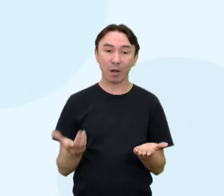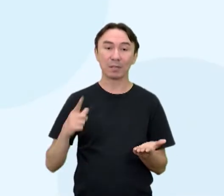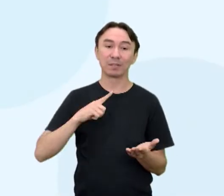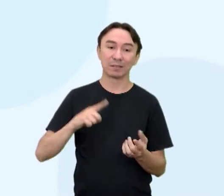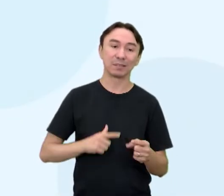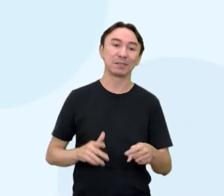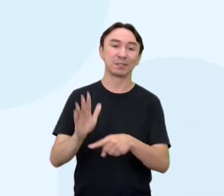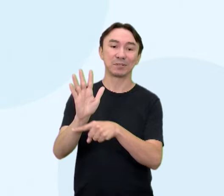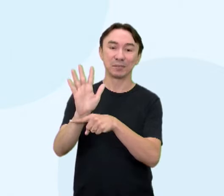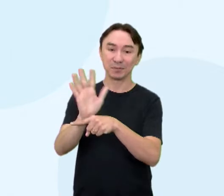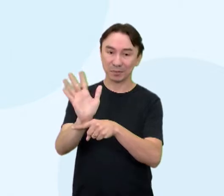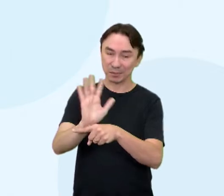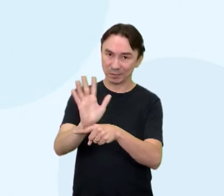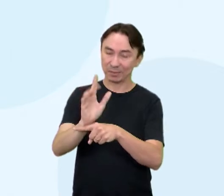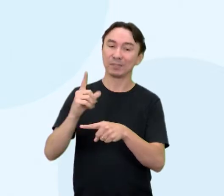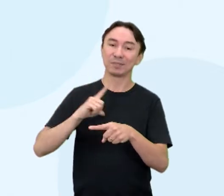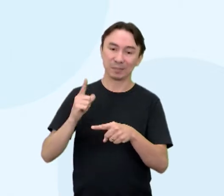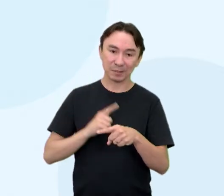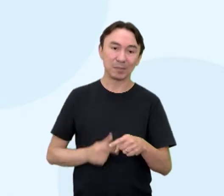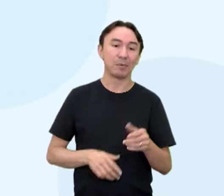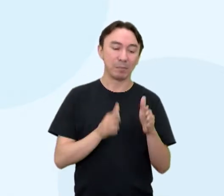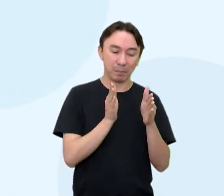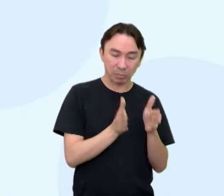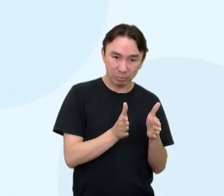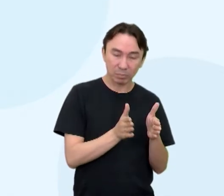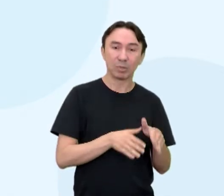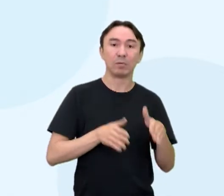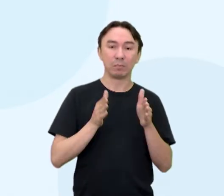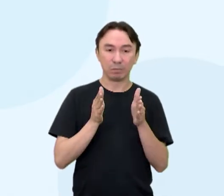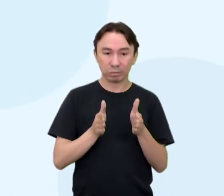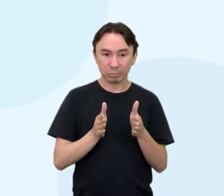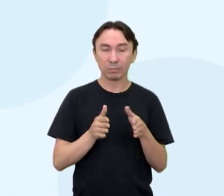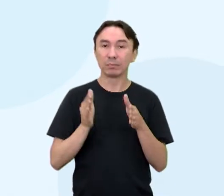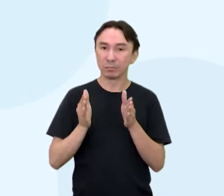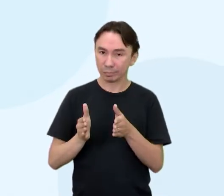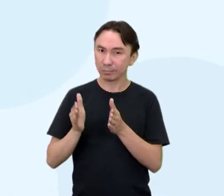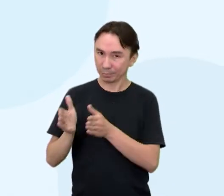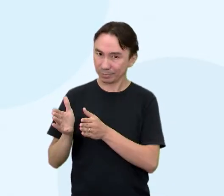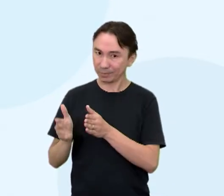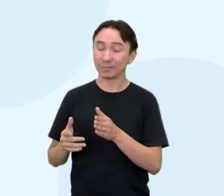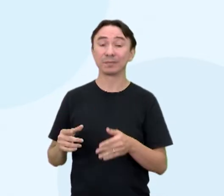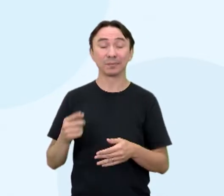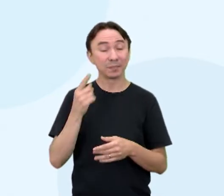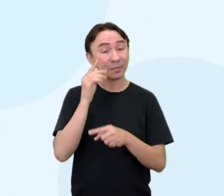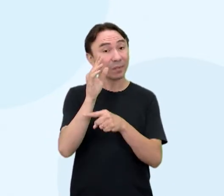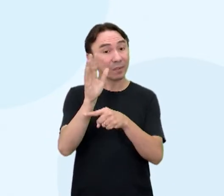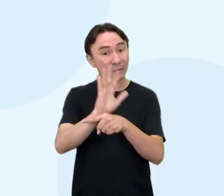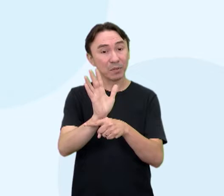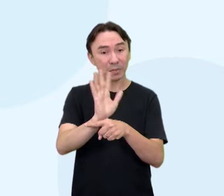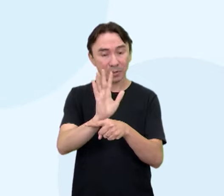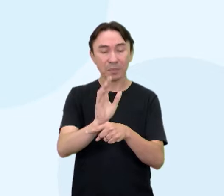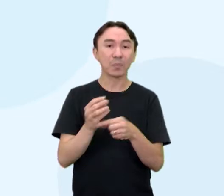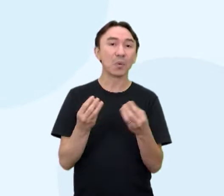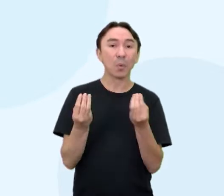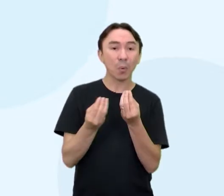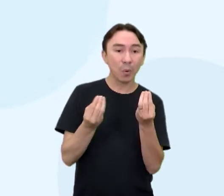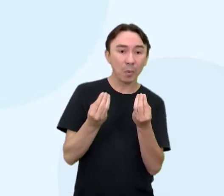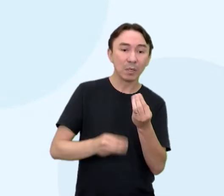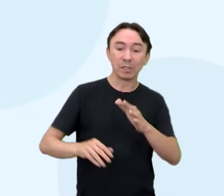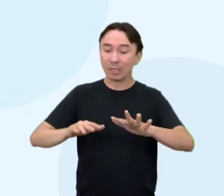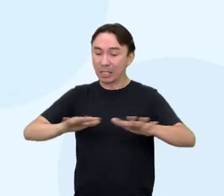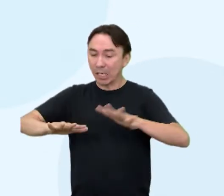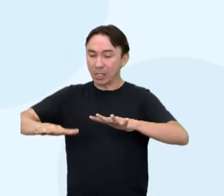que nós vamos ver por partes, né, do desenvolvimento, que entenda como acontecem terremotos e